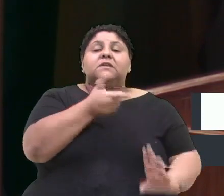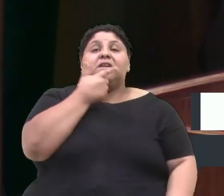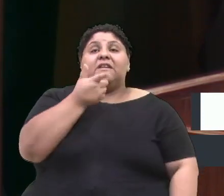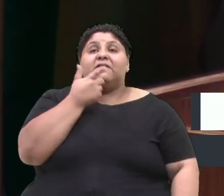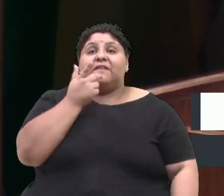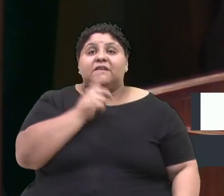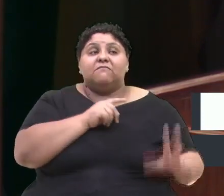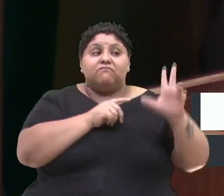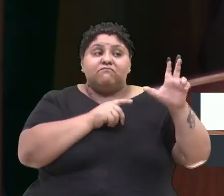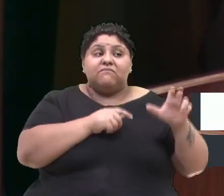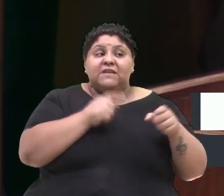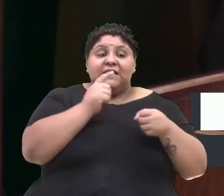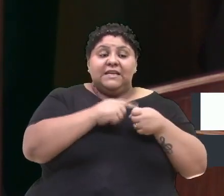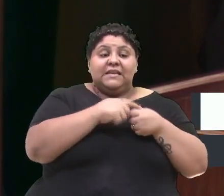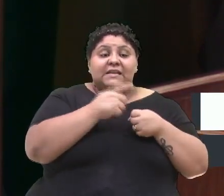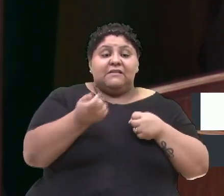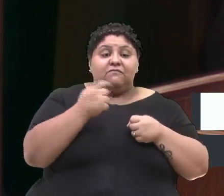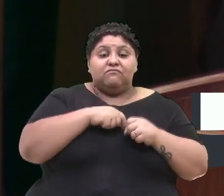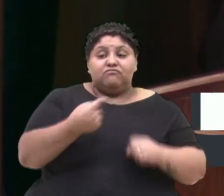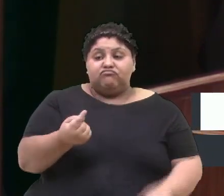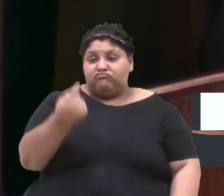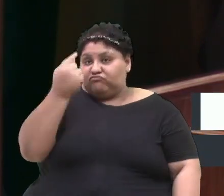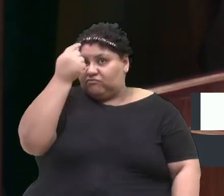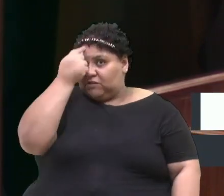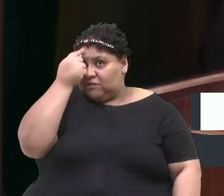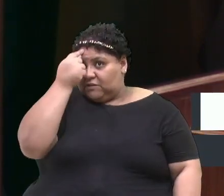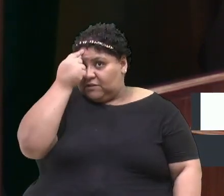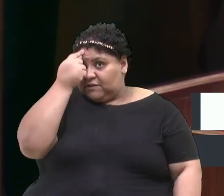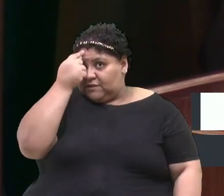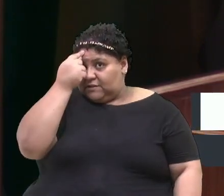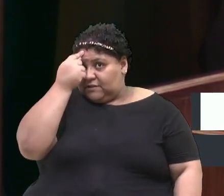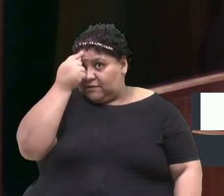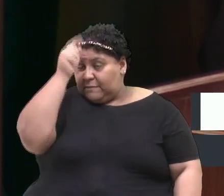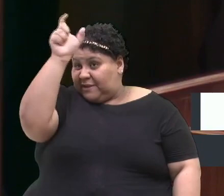que a cidade precisa ser pensada para as pessoas